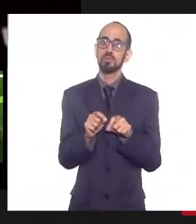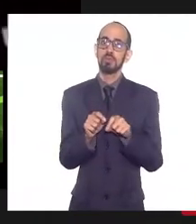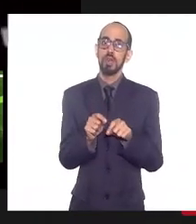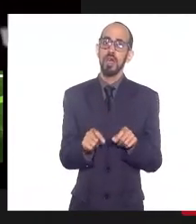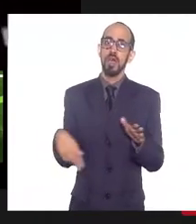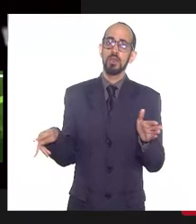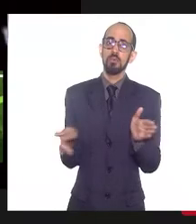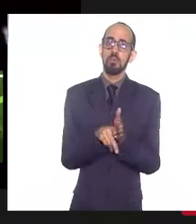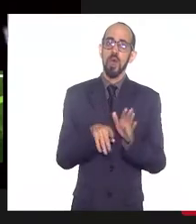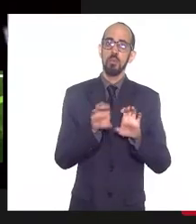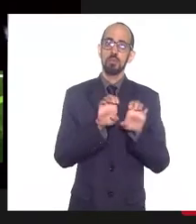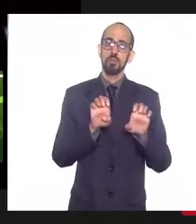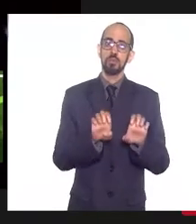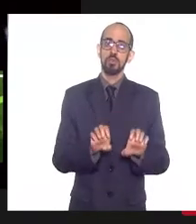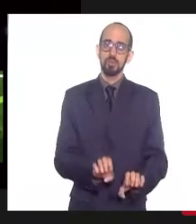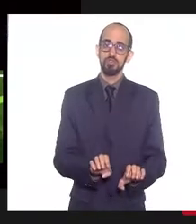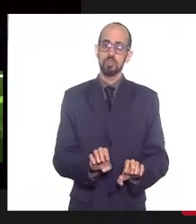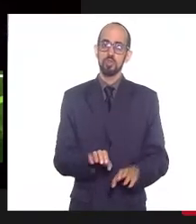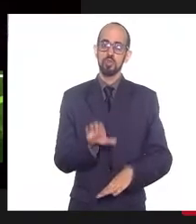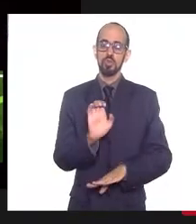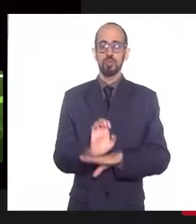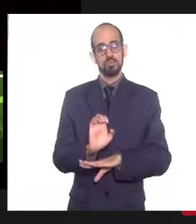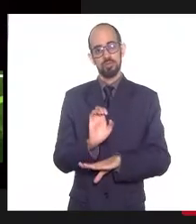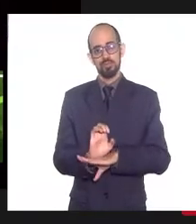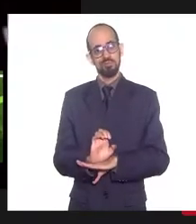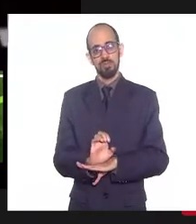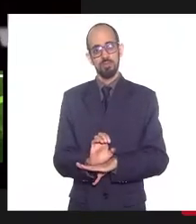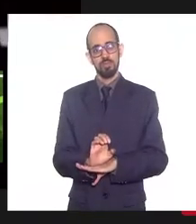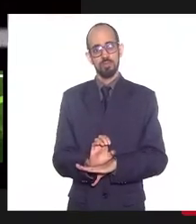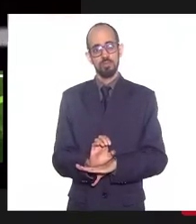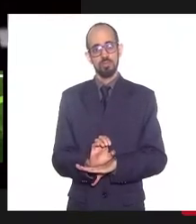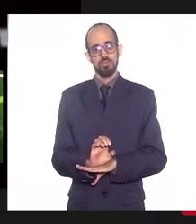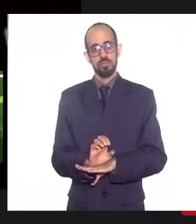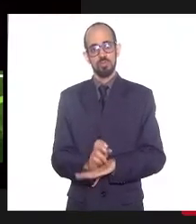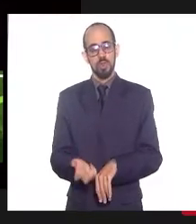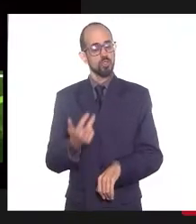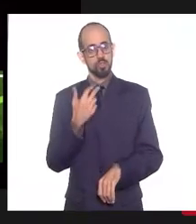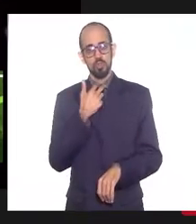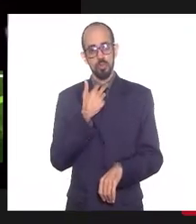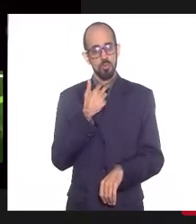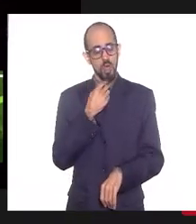de Estado. A gente não pode fazer vista